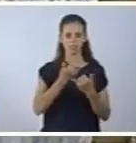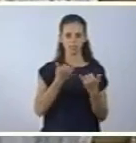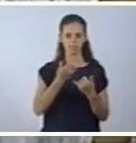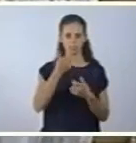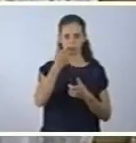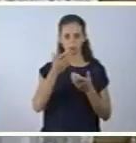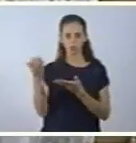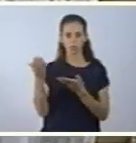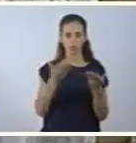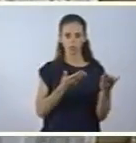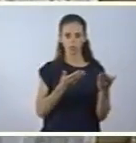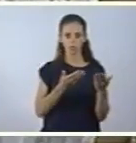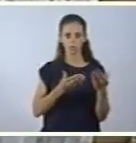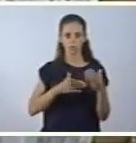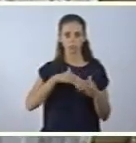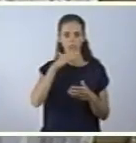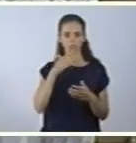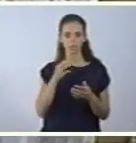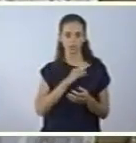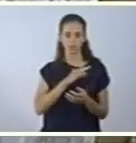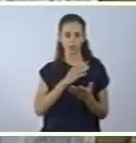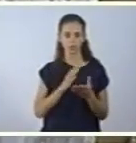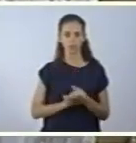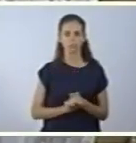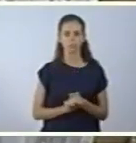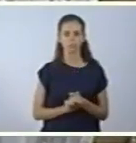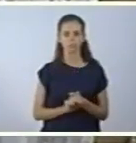Felizes os convidados para a ceia do Senhor.